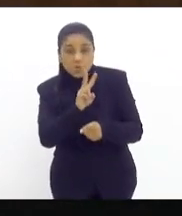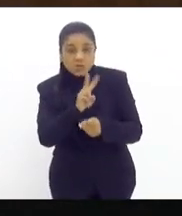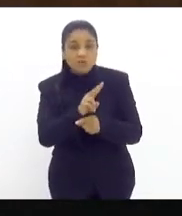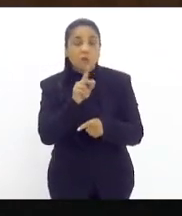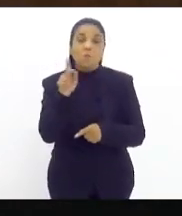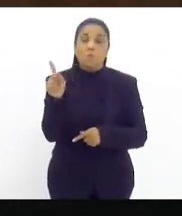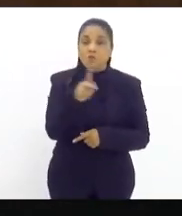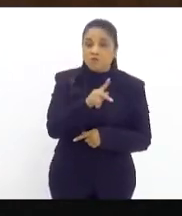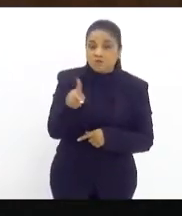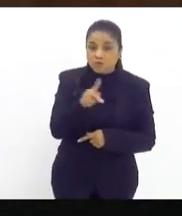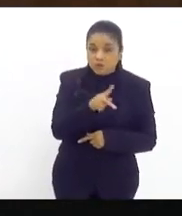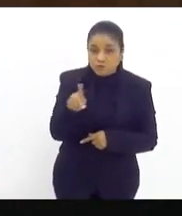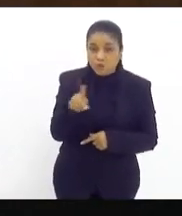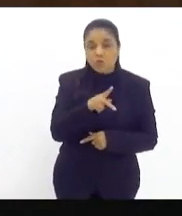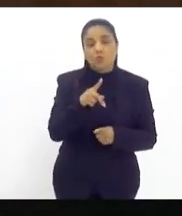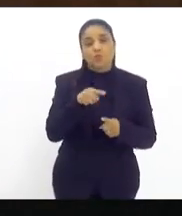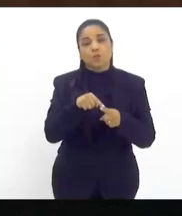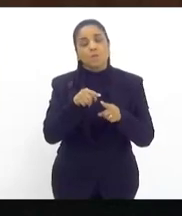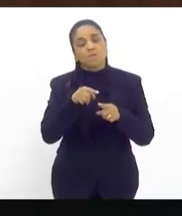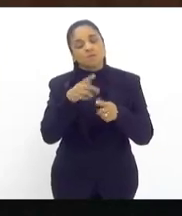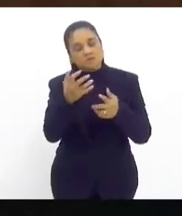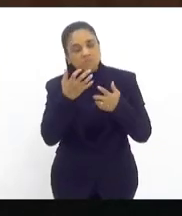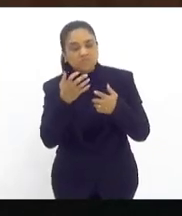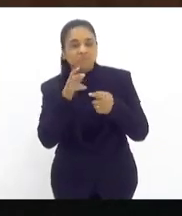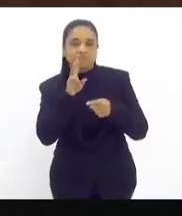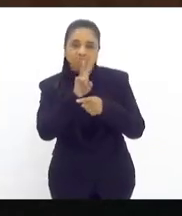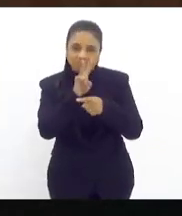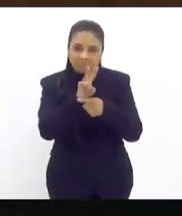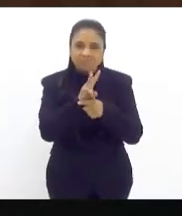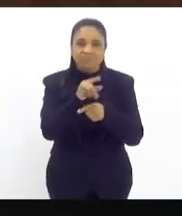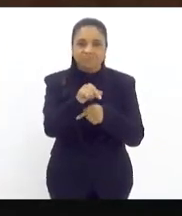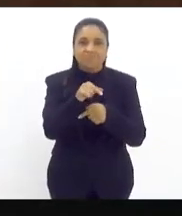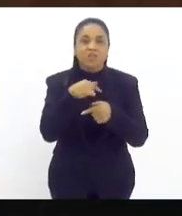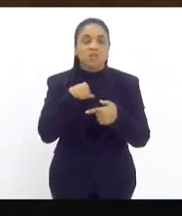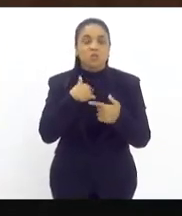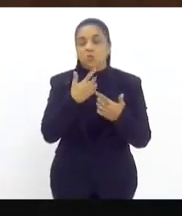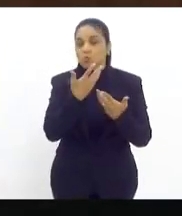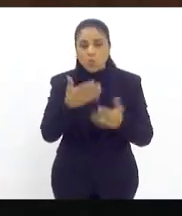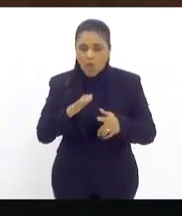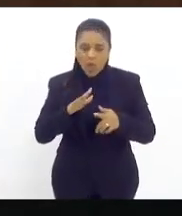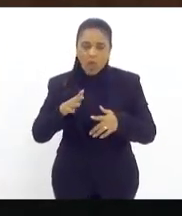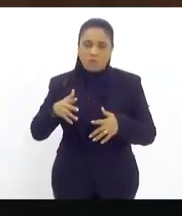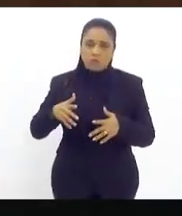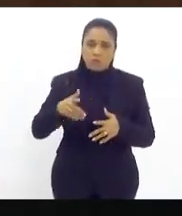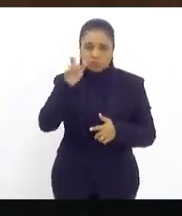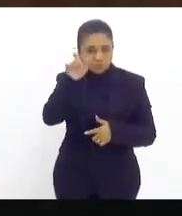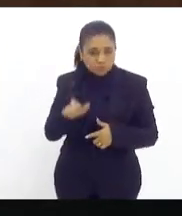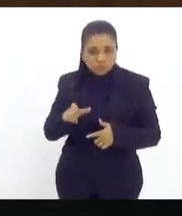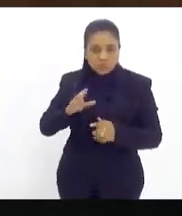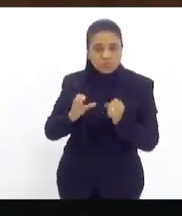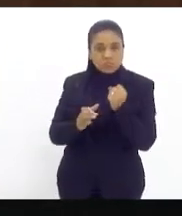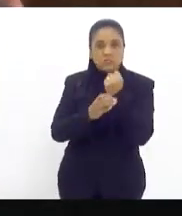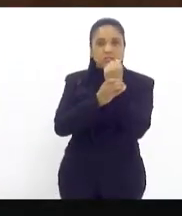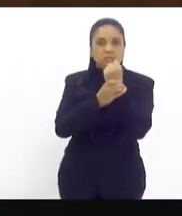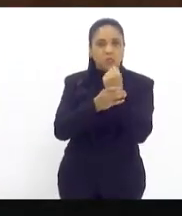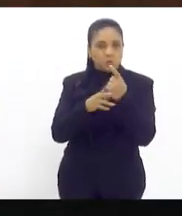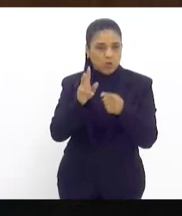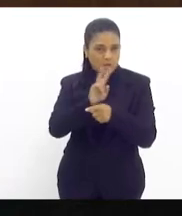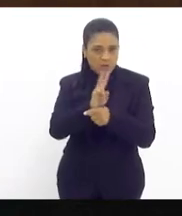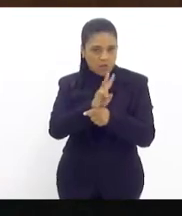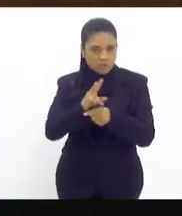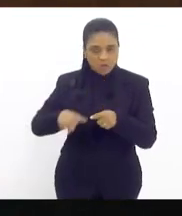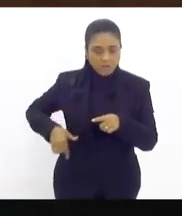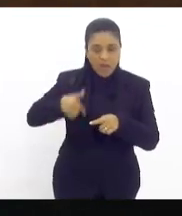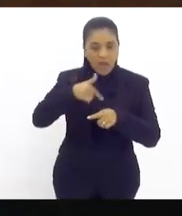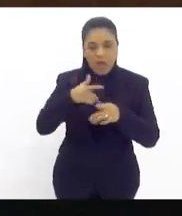professor a gente quer que você tenha proteção a gente não quer que nenhum segurança armado tome a sua função dentro da